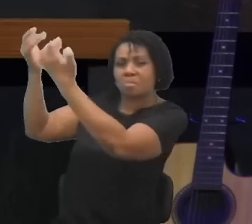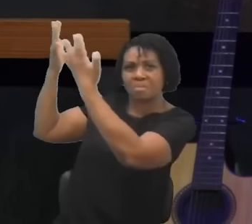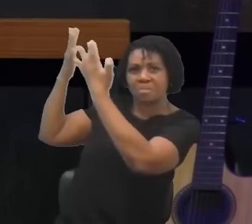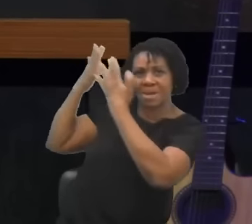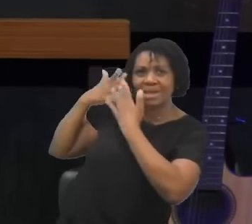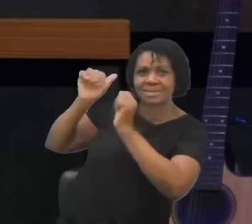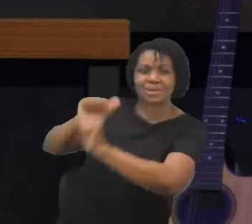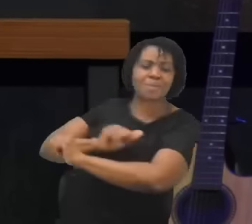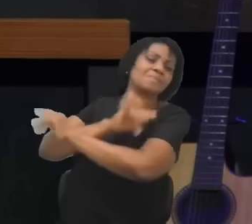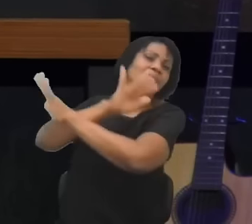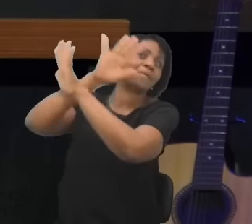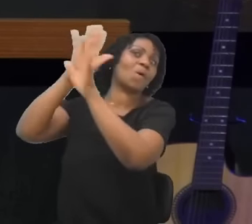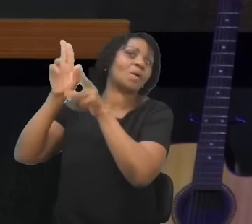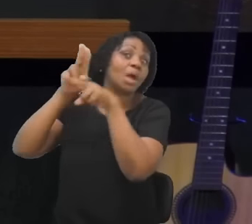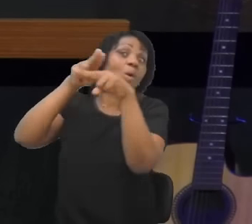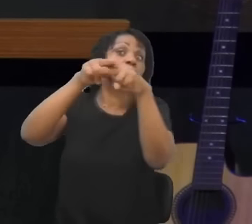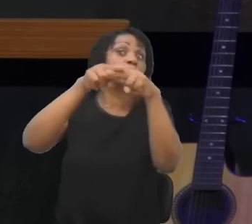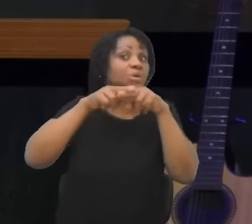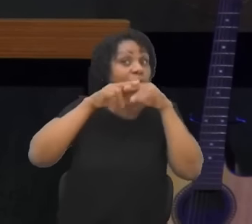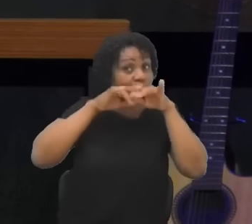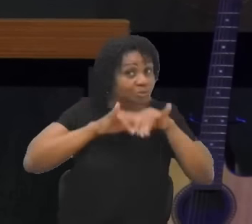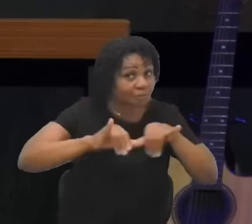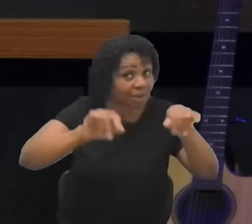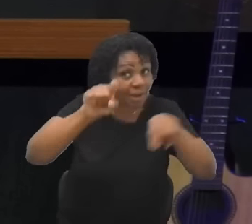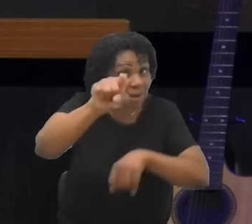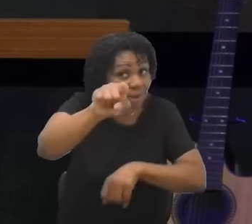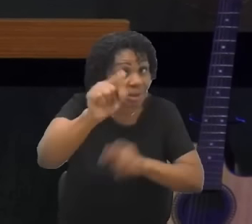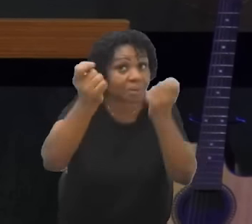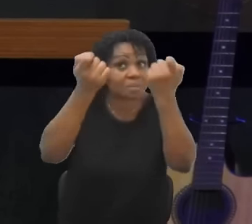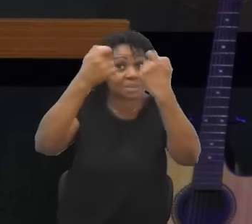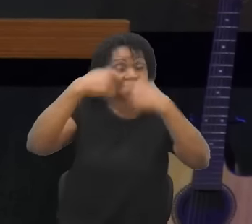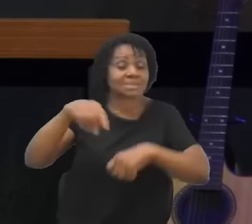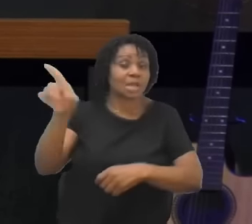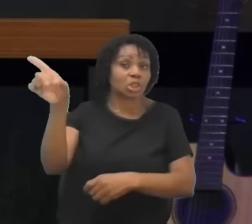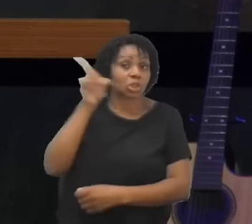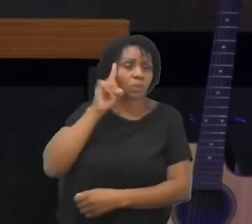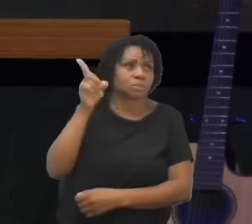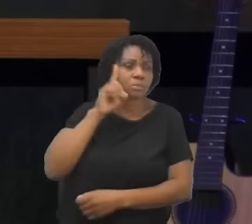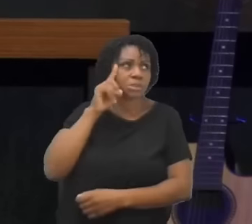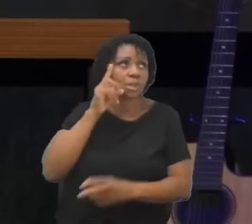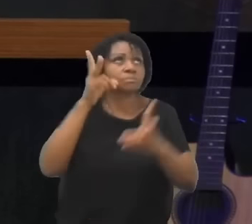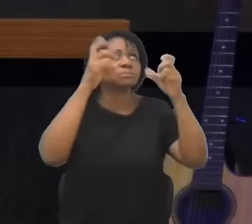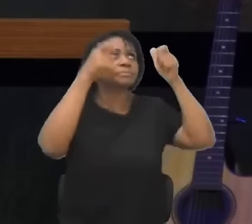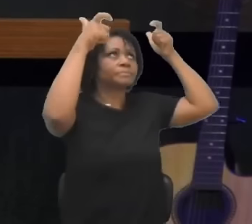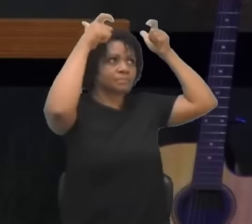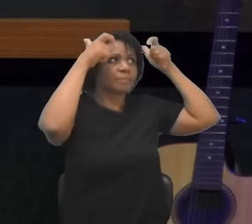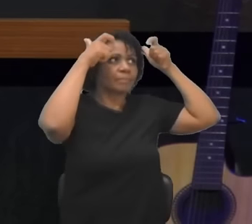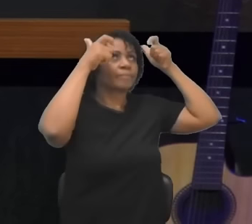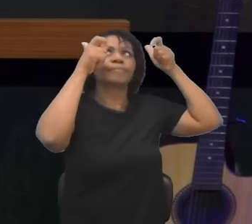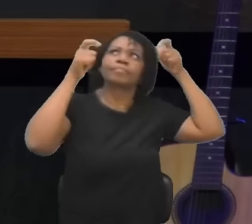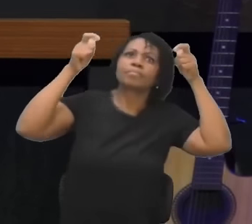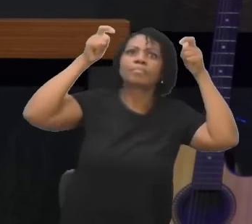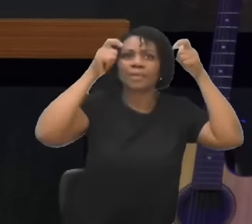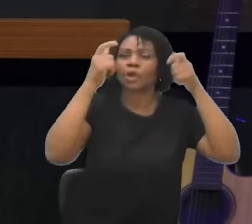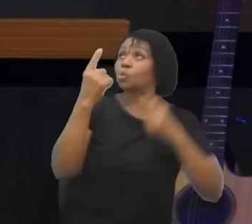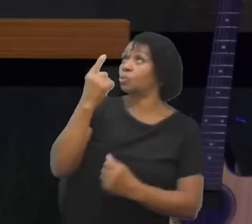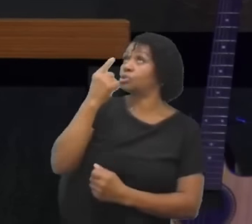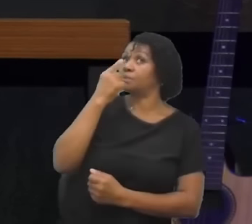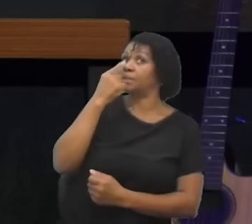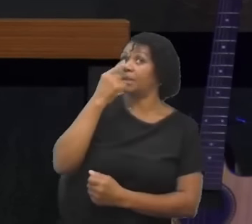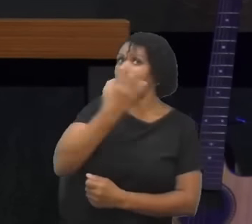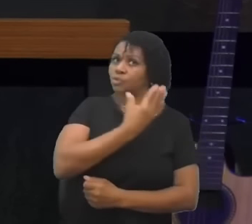com glória. Por isso que eu estou te dizendo, você precisa todo dia verificar. Eu estou com a coroa aqui, eu estou com a intimidade, eu